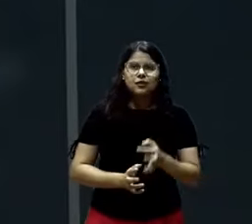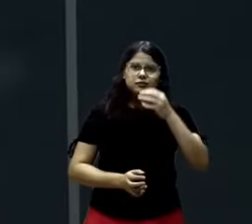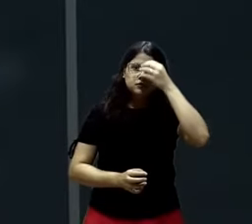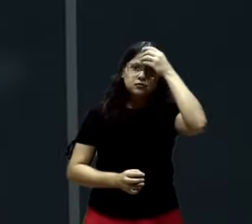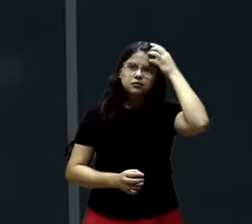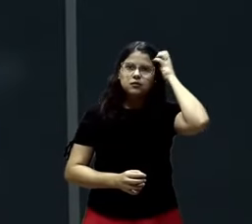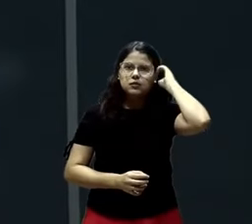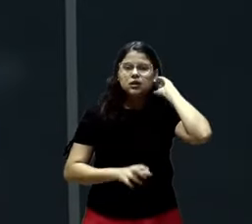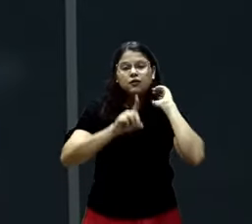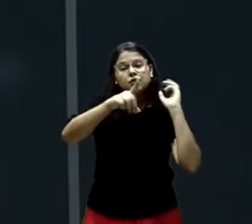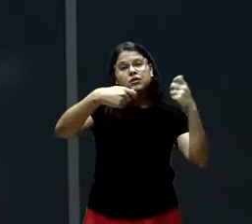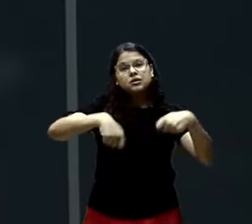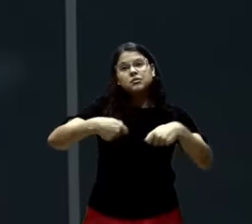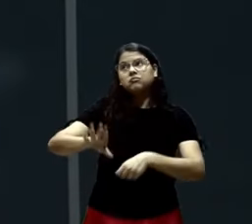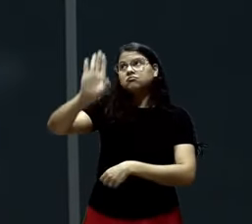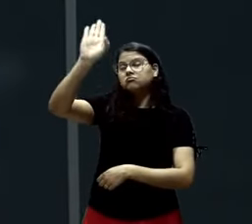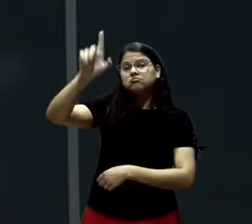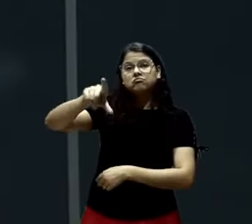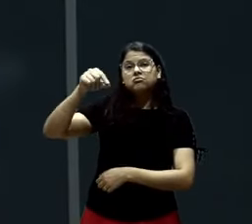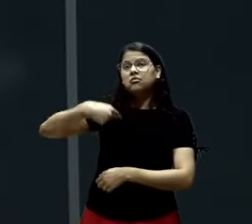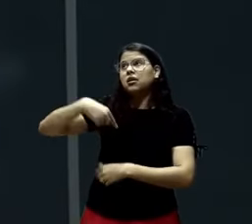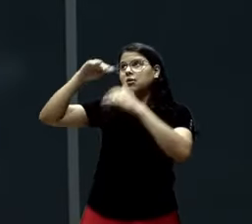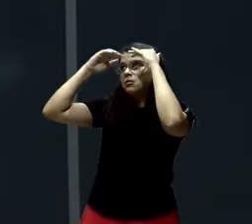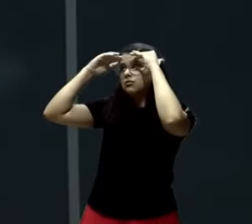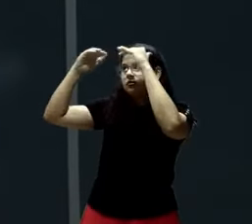Você obedece se você quiser.